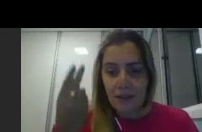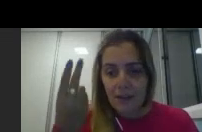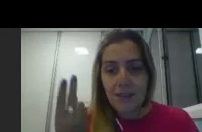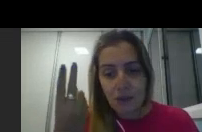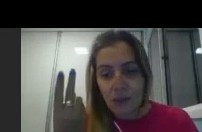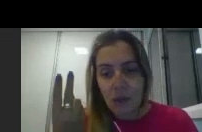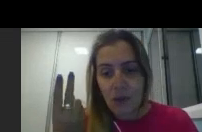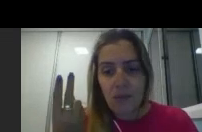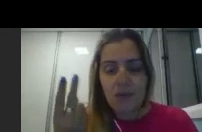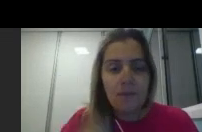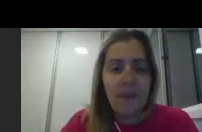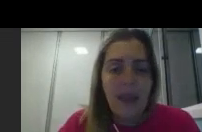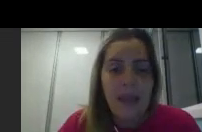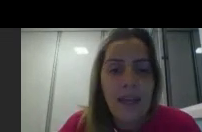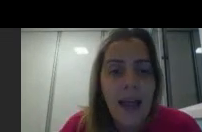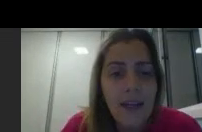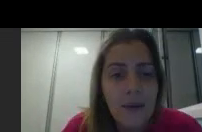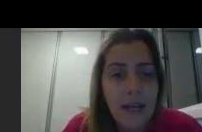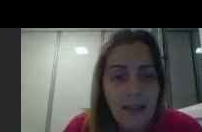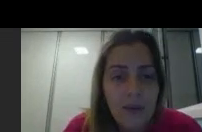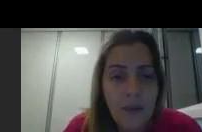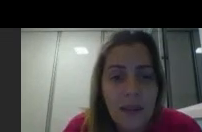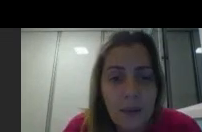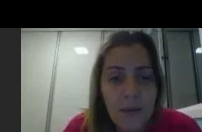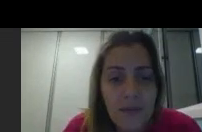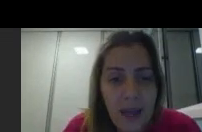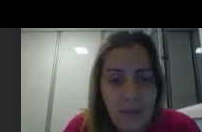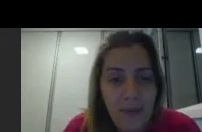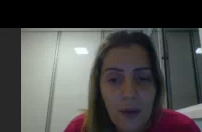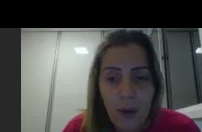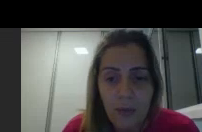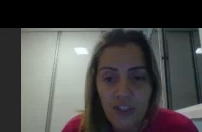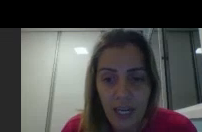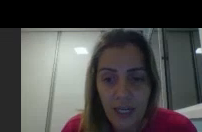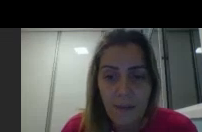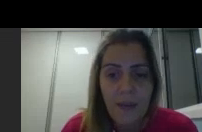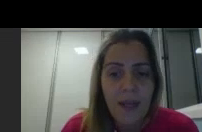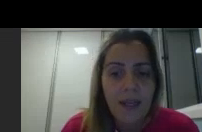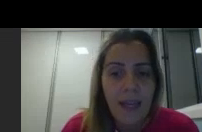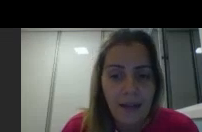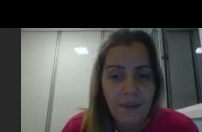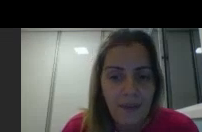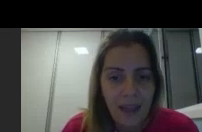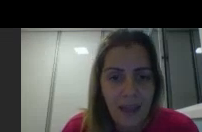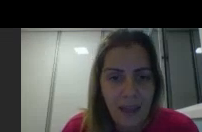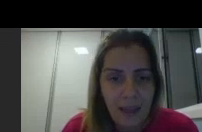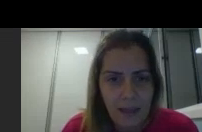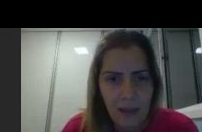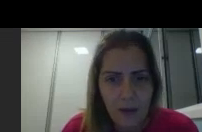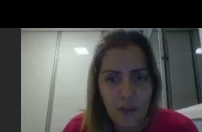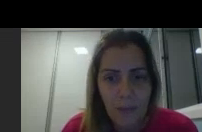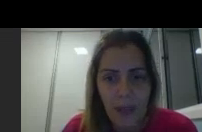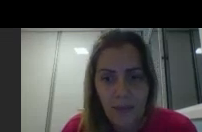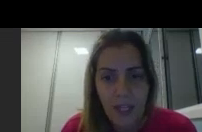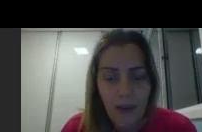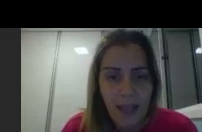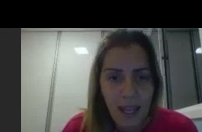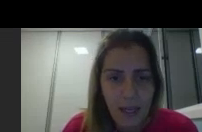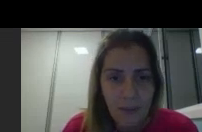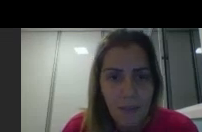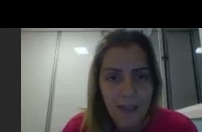par desses cromossomos. E aí, no caso, quando eu me refiro a um gene que ele vem aí, que eu estou